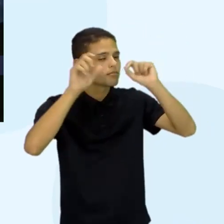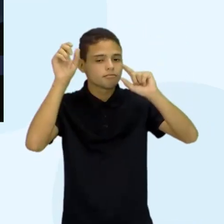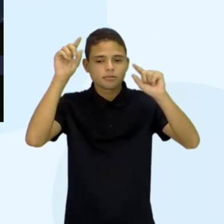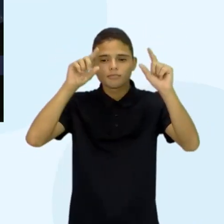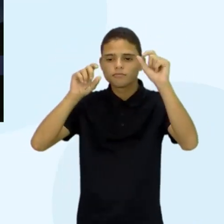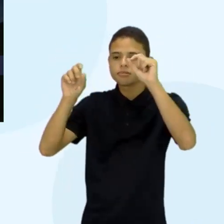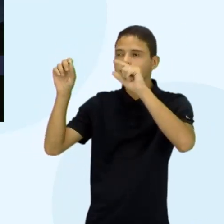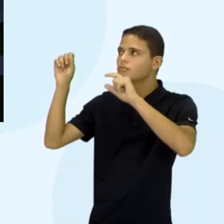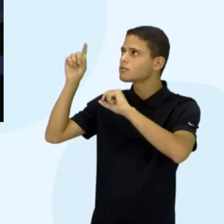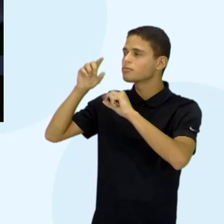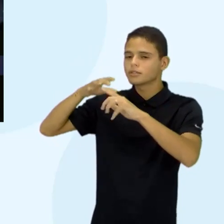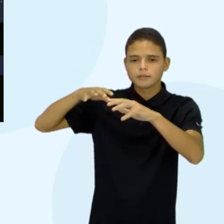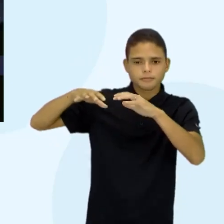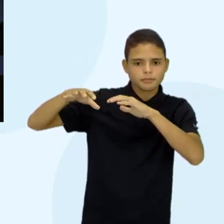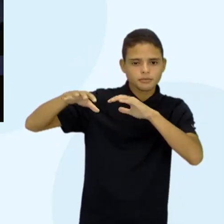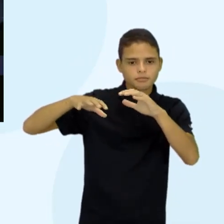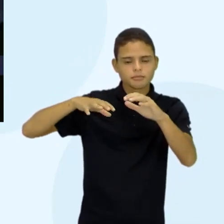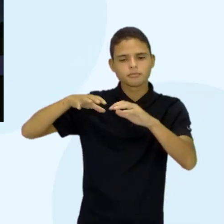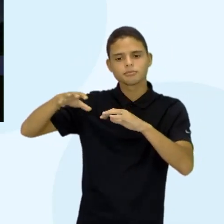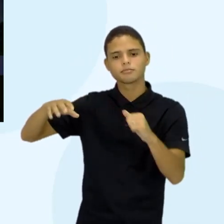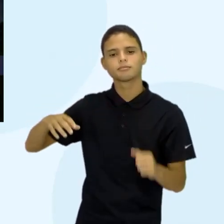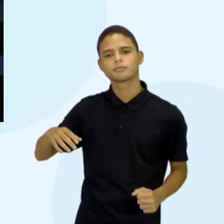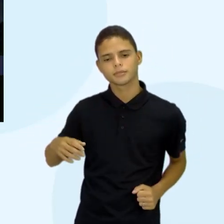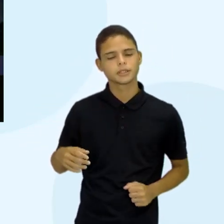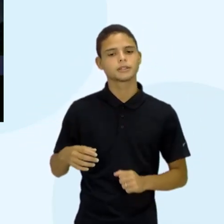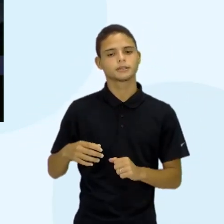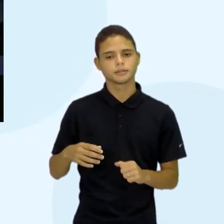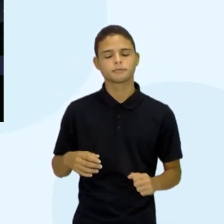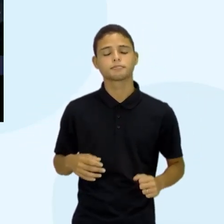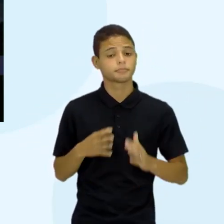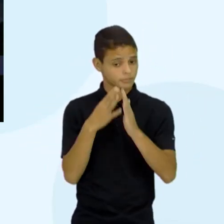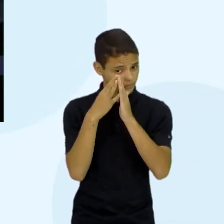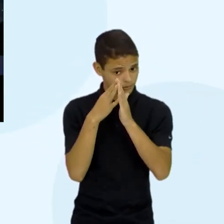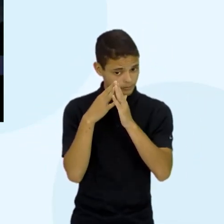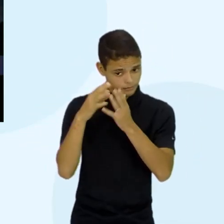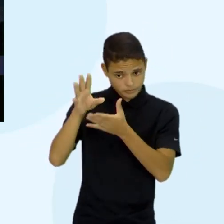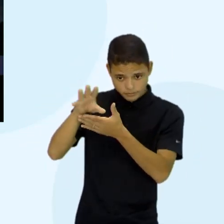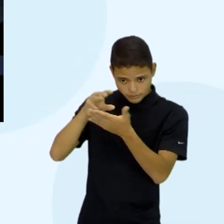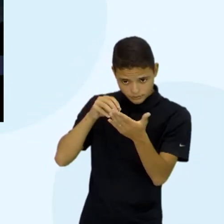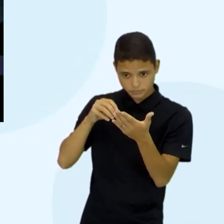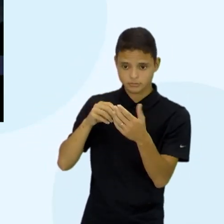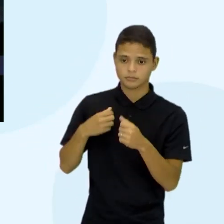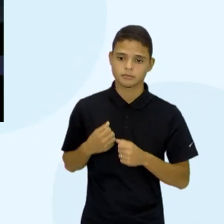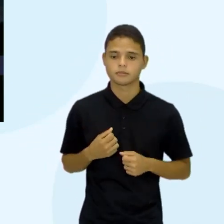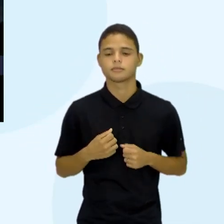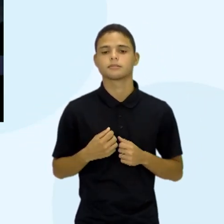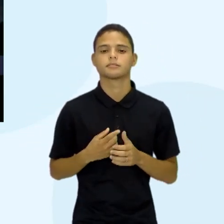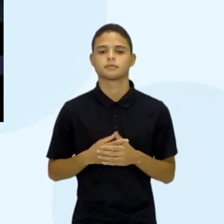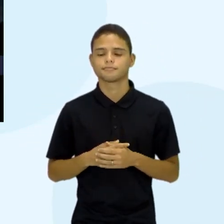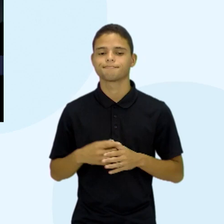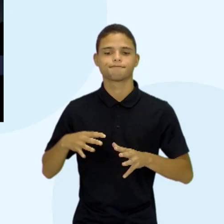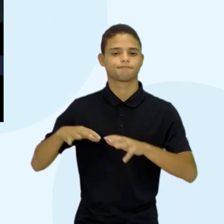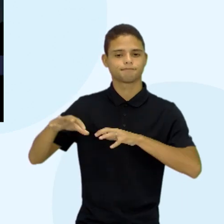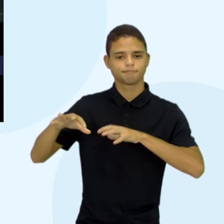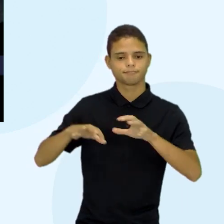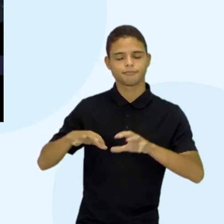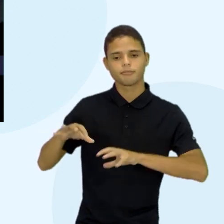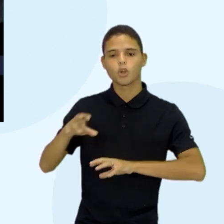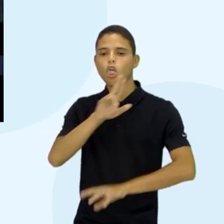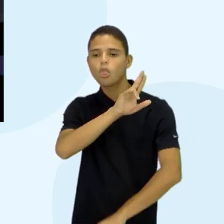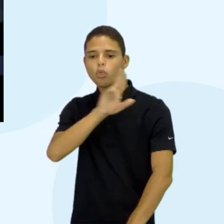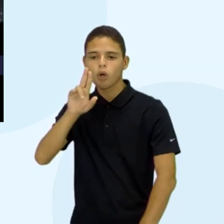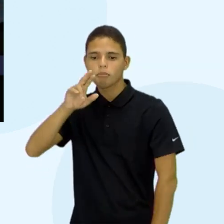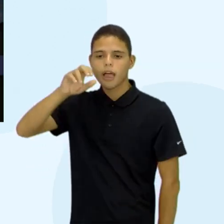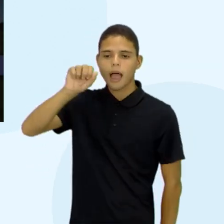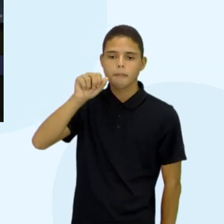um movimento aparente por favor anote aí no seu o seu caderninho aí é esse movimento é o movimento aparente